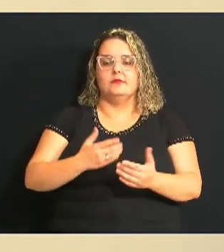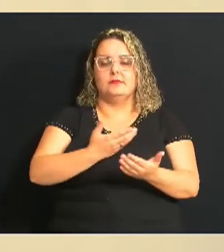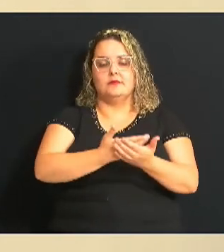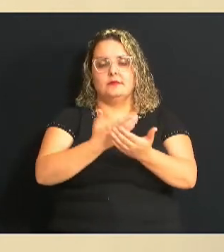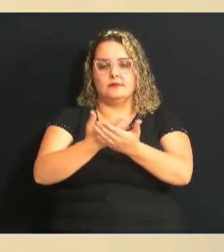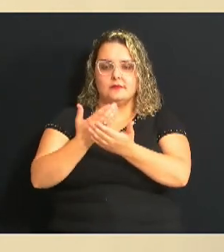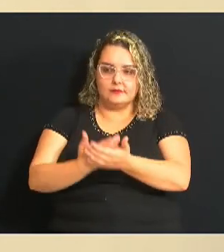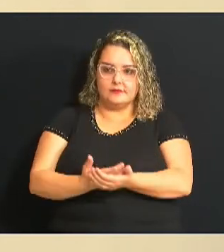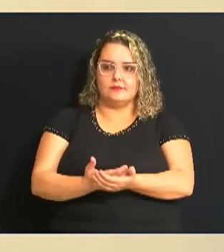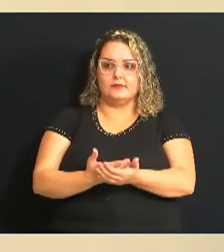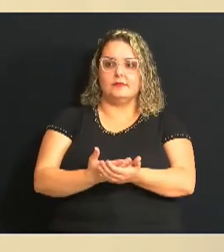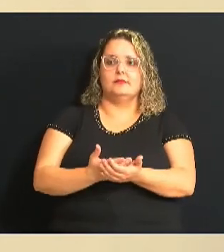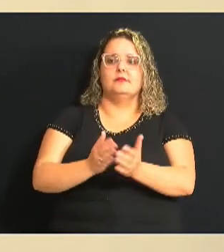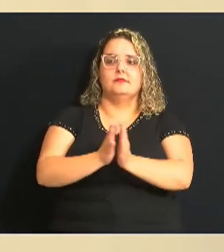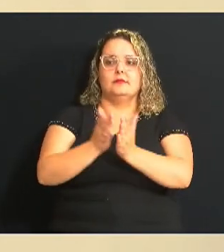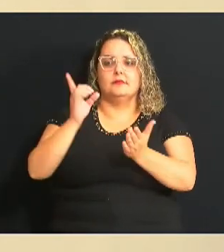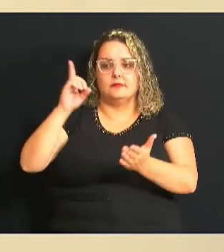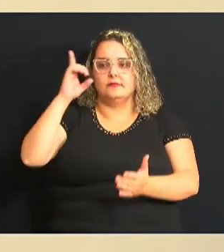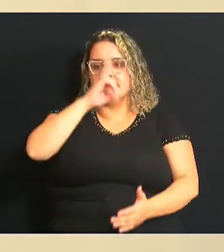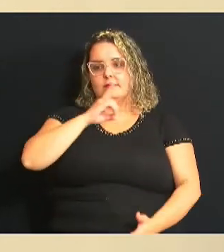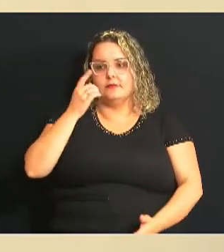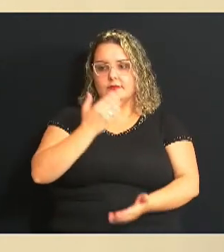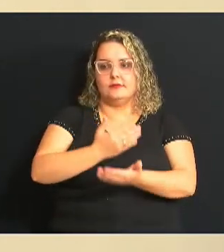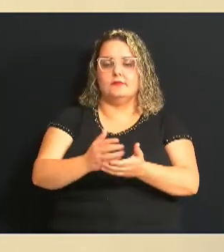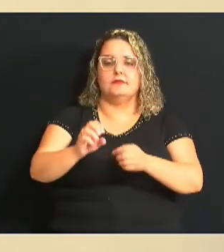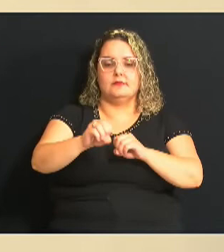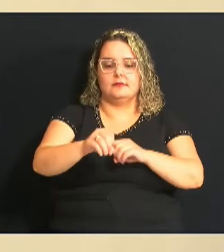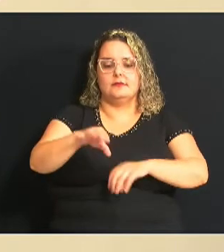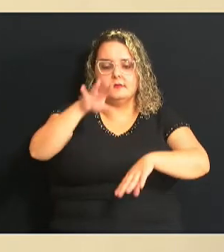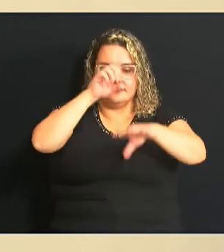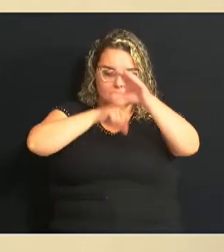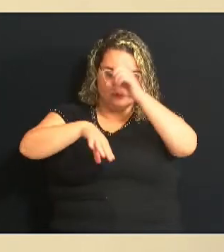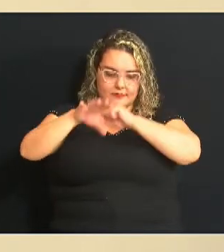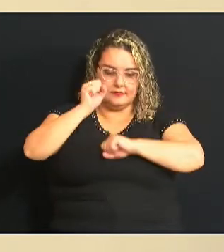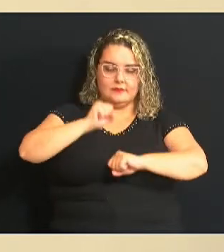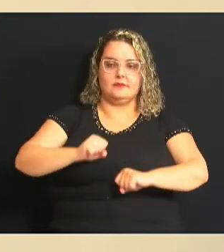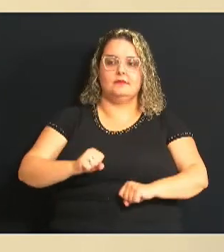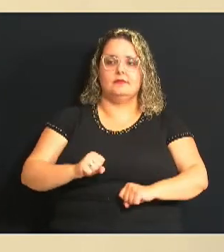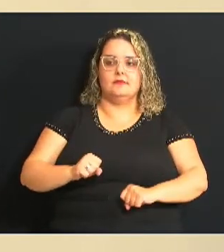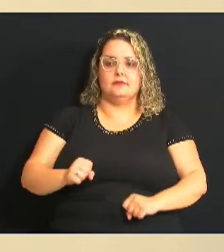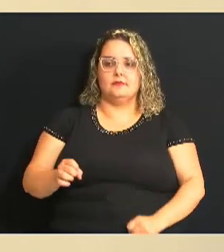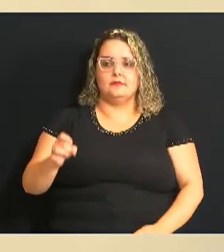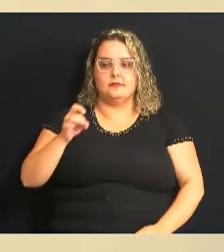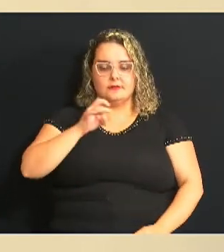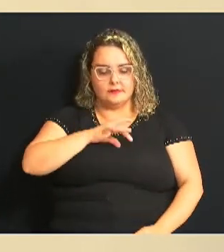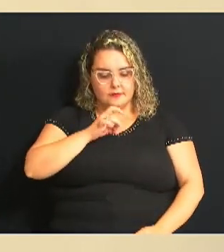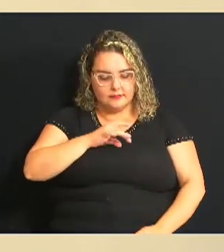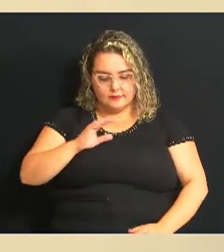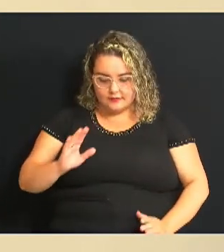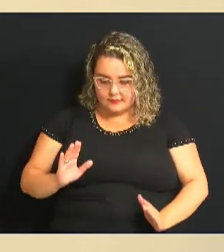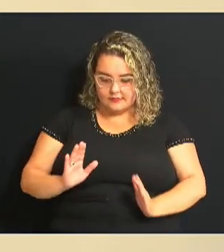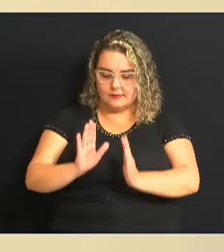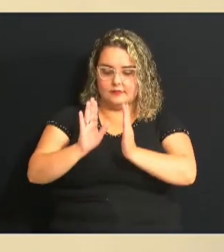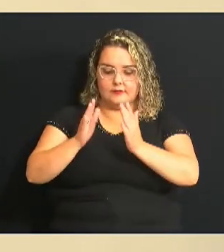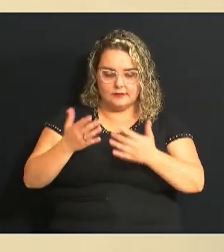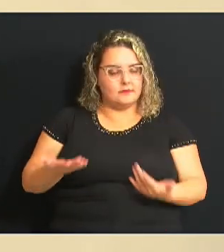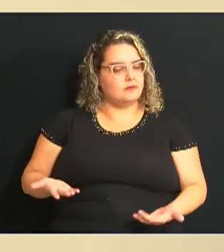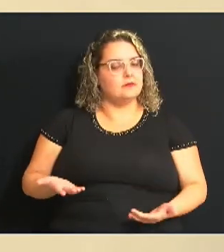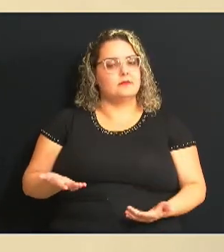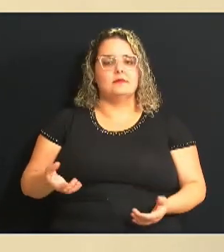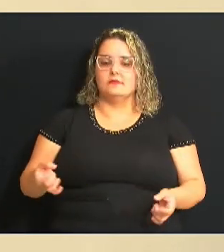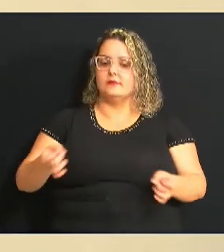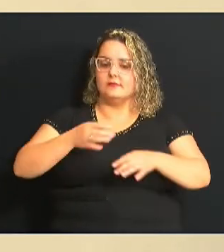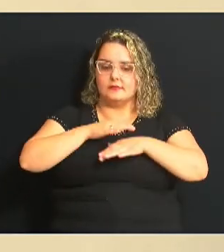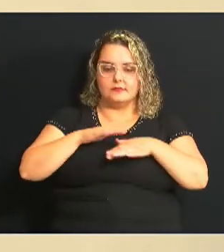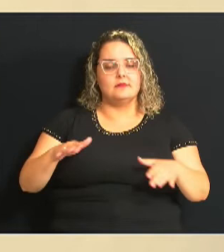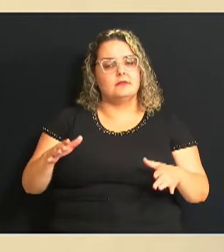onde eu comecei a dar aula, aprender, tirar o medo de enfrentar todo um conjunto de alunos, e